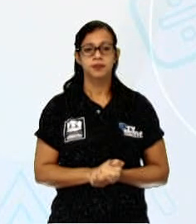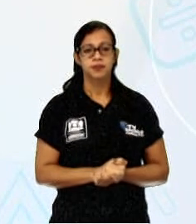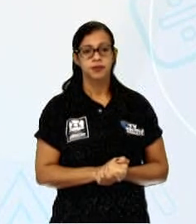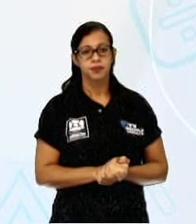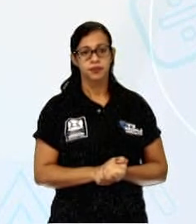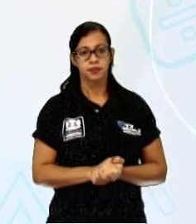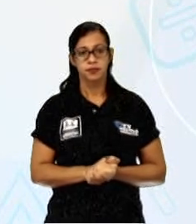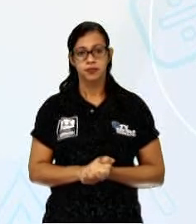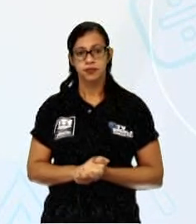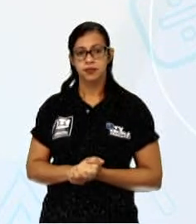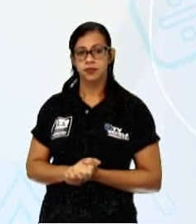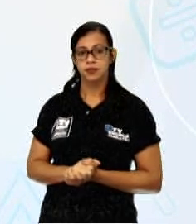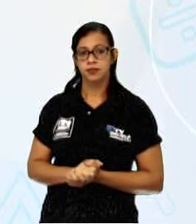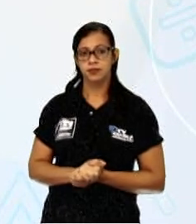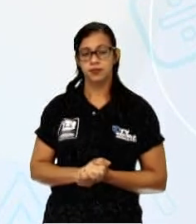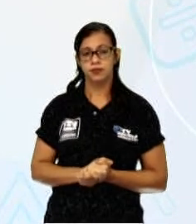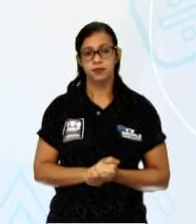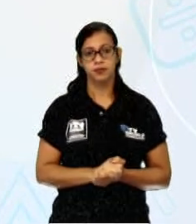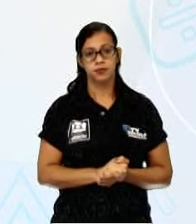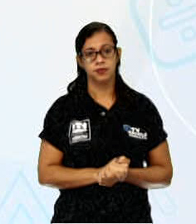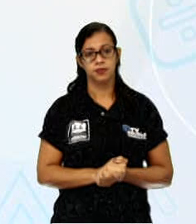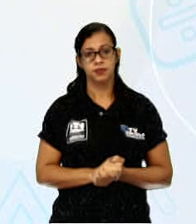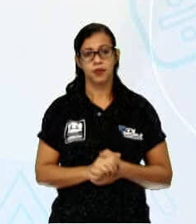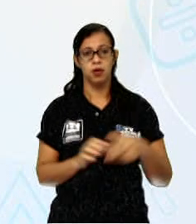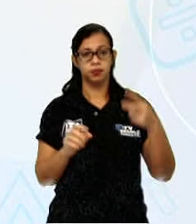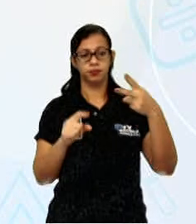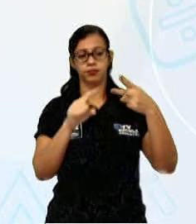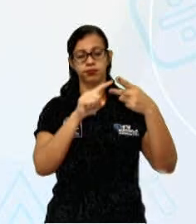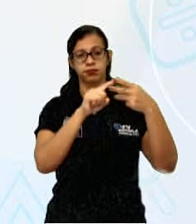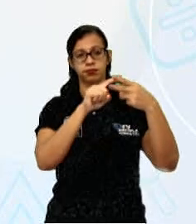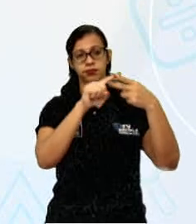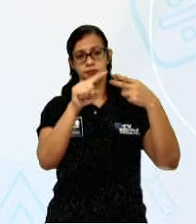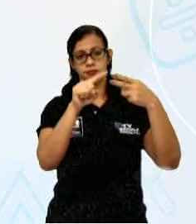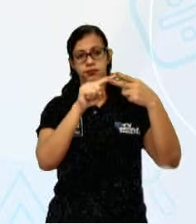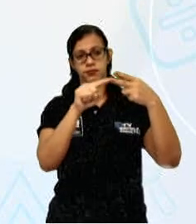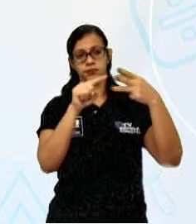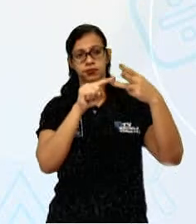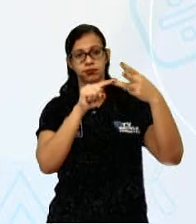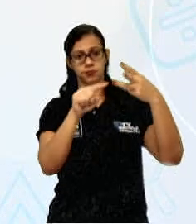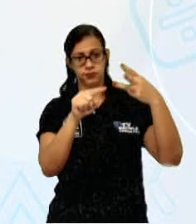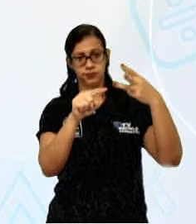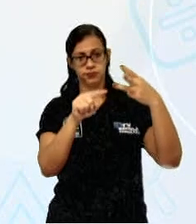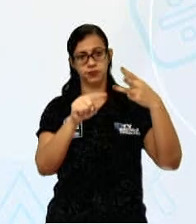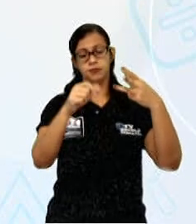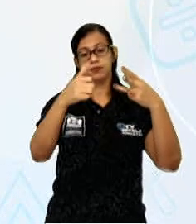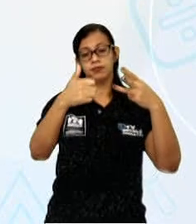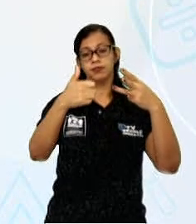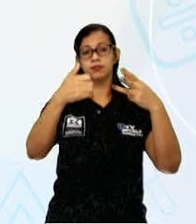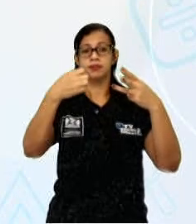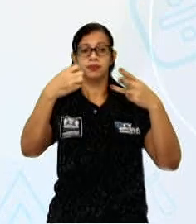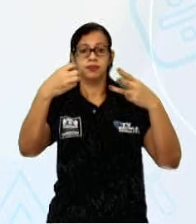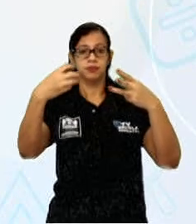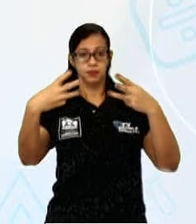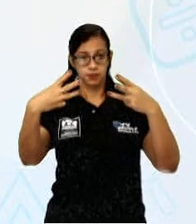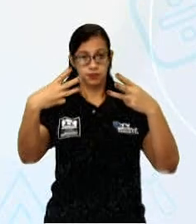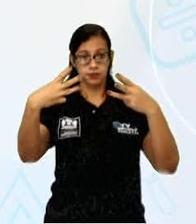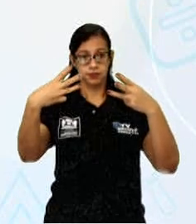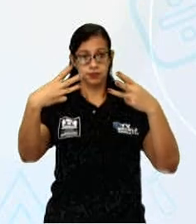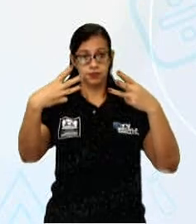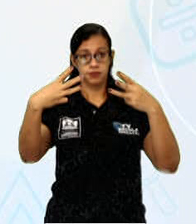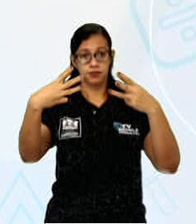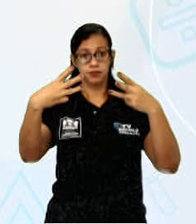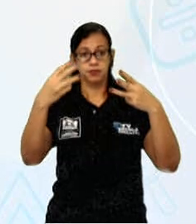e olha lá nós colocamos o resto 13 e vamos